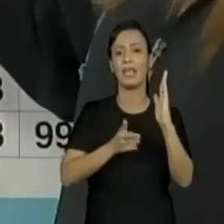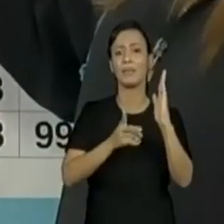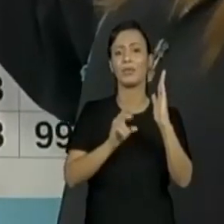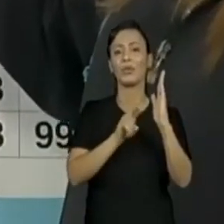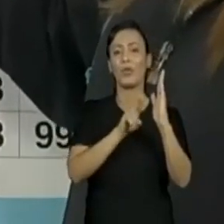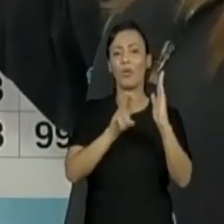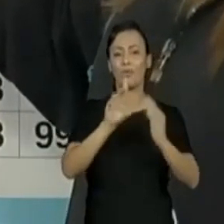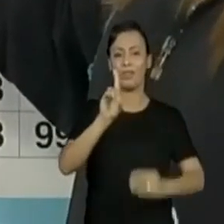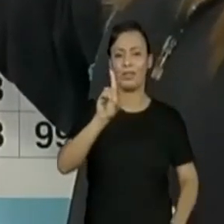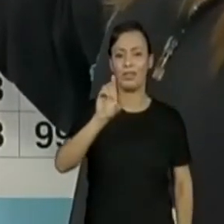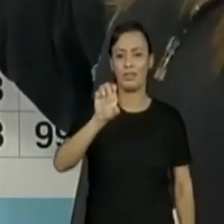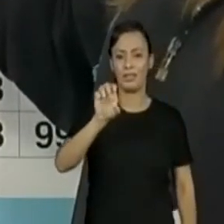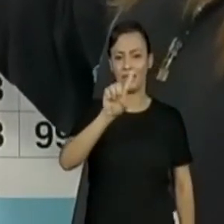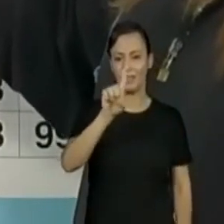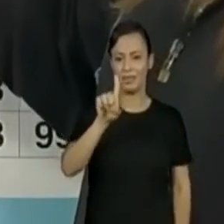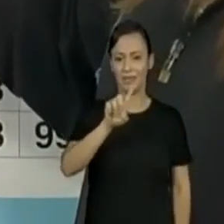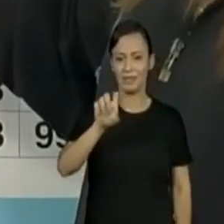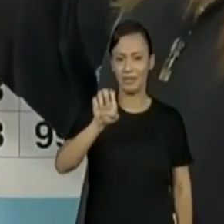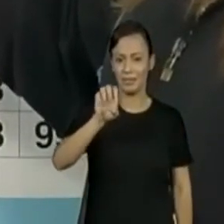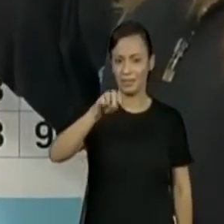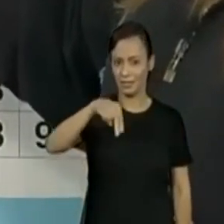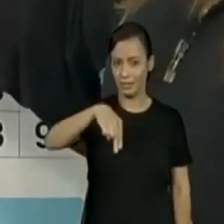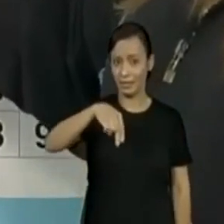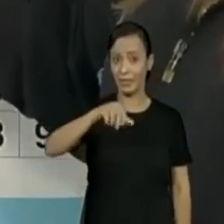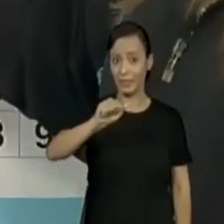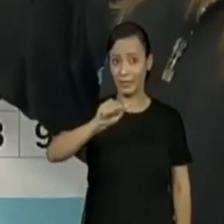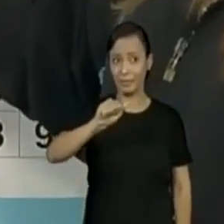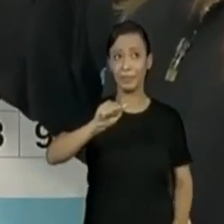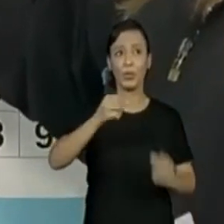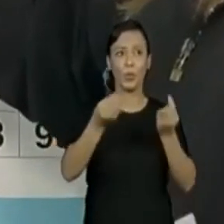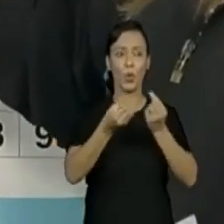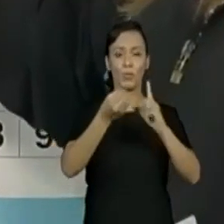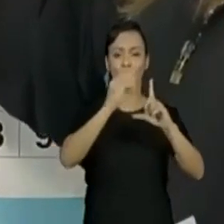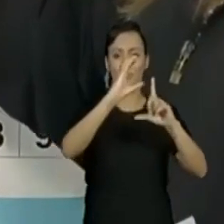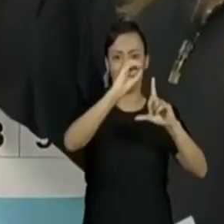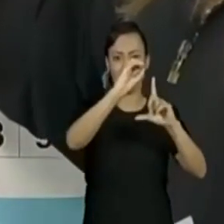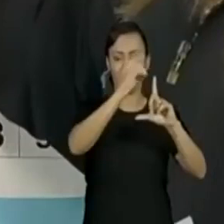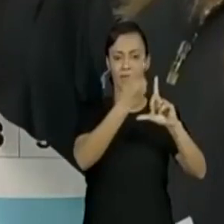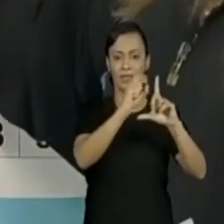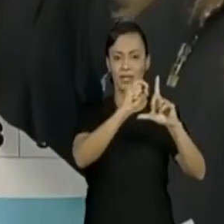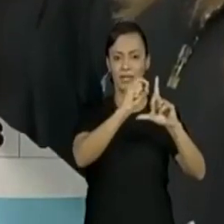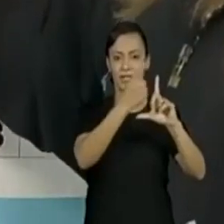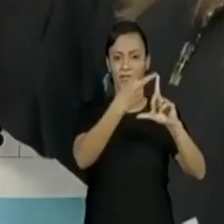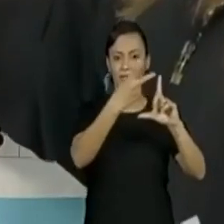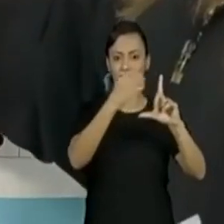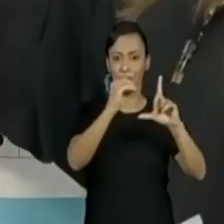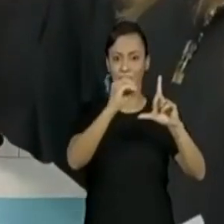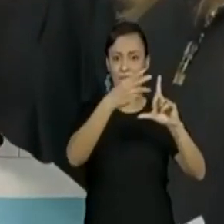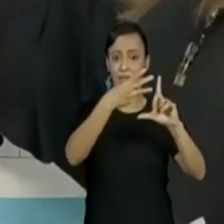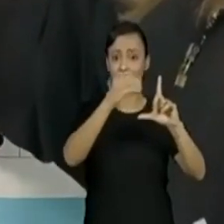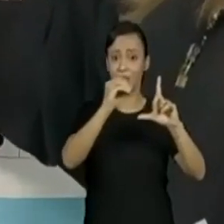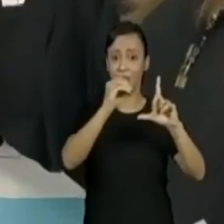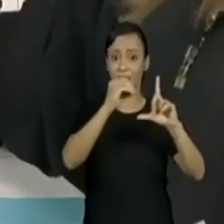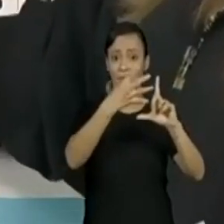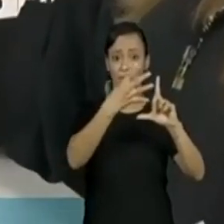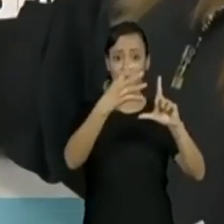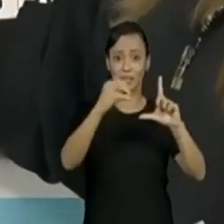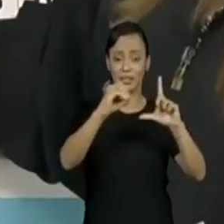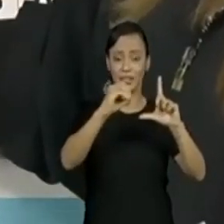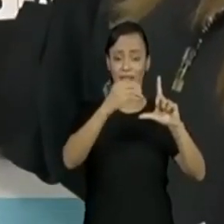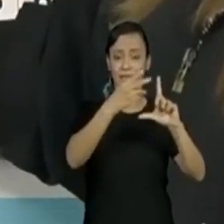aqui 10, 20, 30, 40, 50,